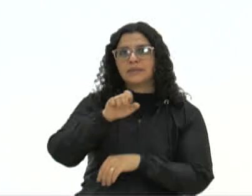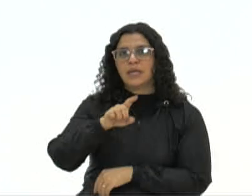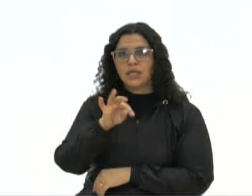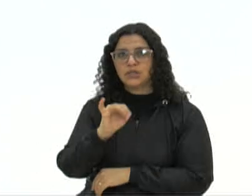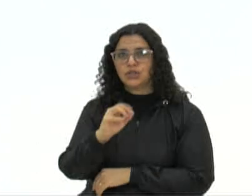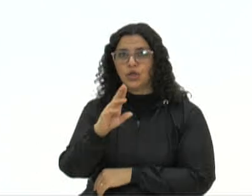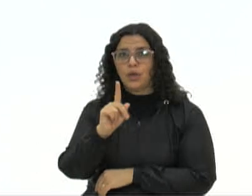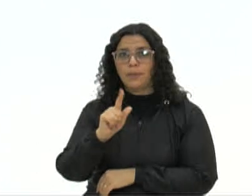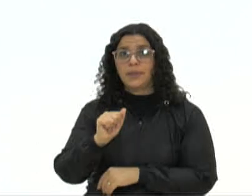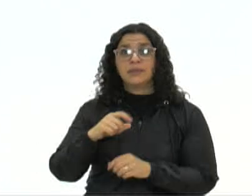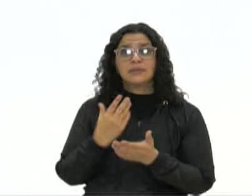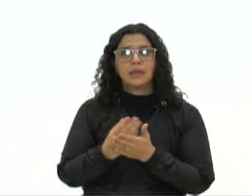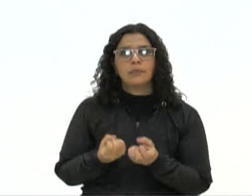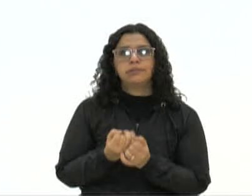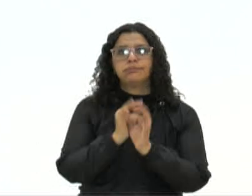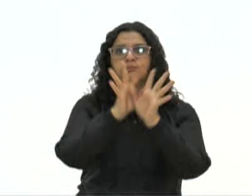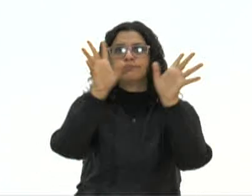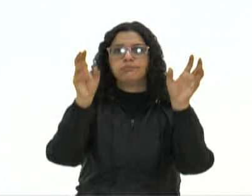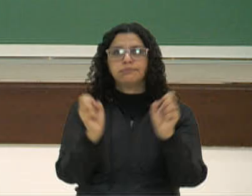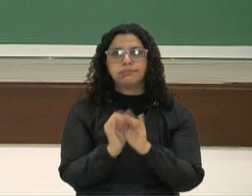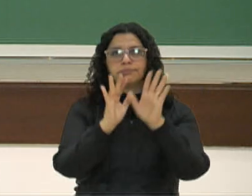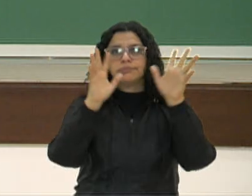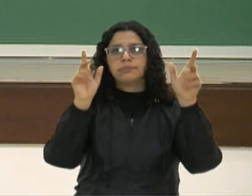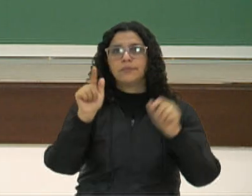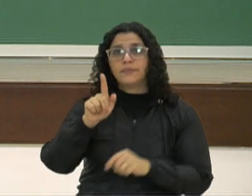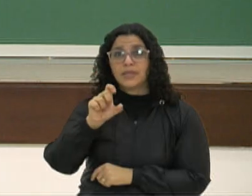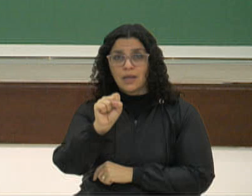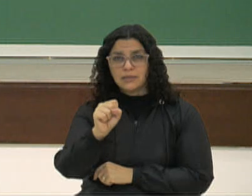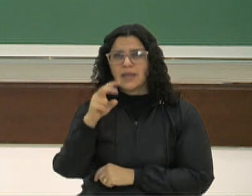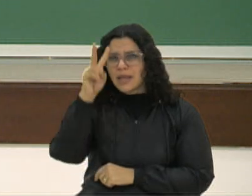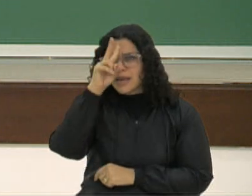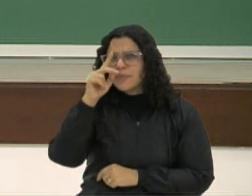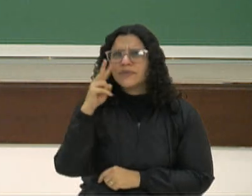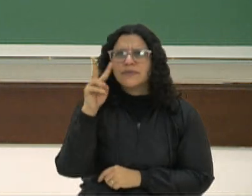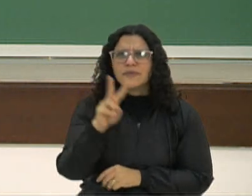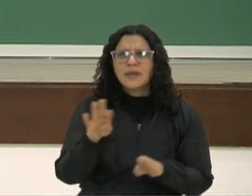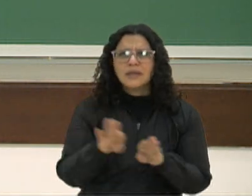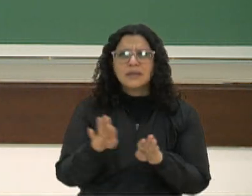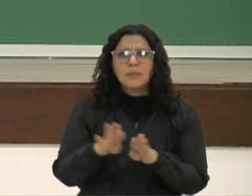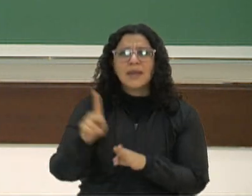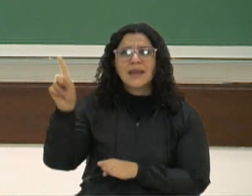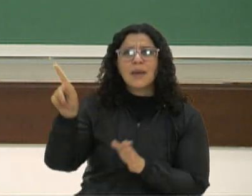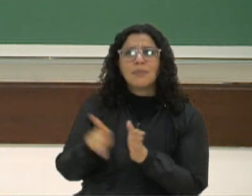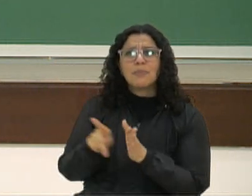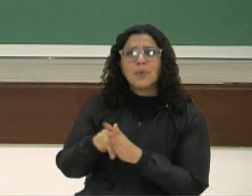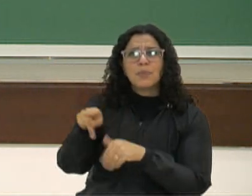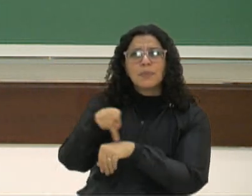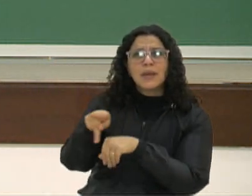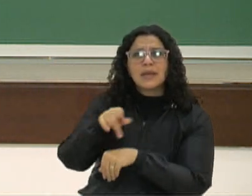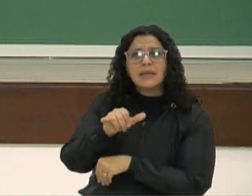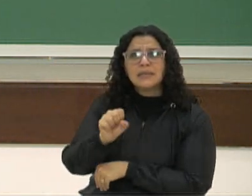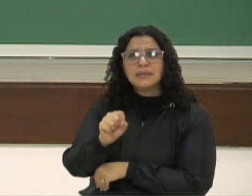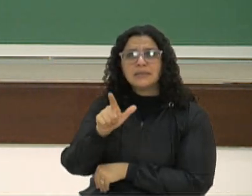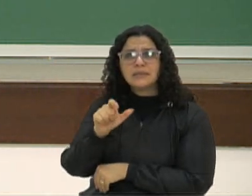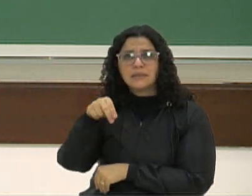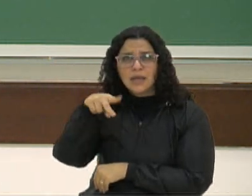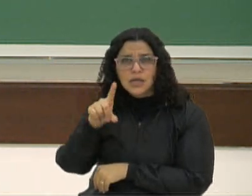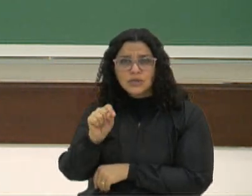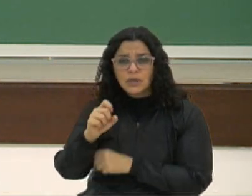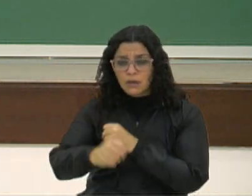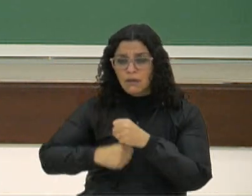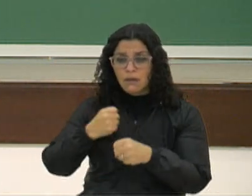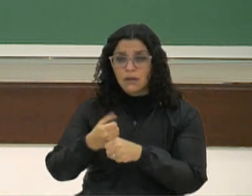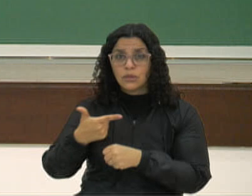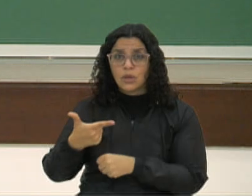né? Eu me lembro que na última aula eu pedi para vocês darem uma olhadinha num vulcão que entrou em erupção lá na Islândia. Então, em 2010,